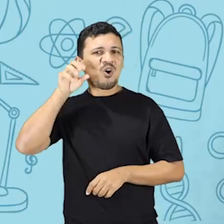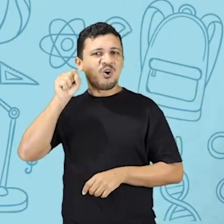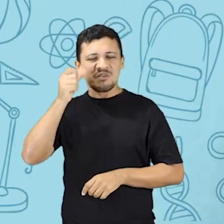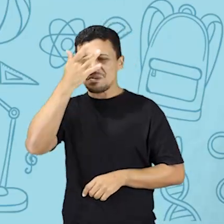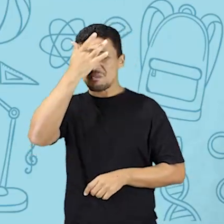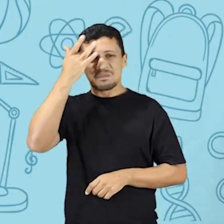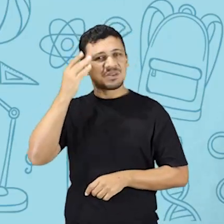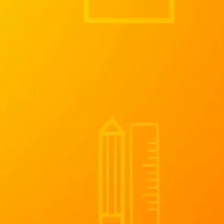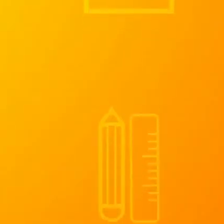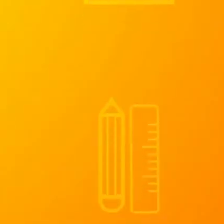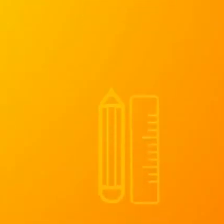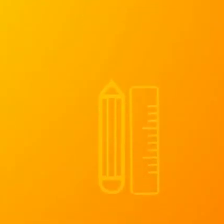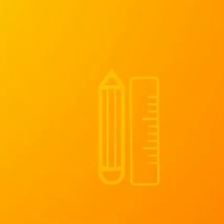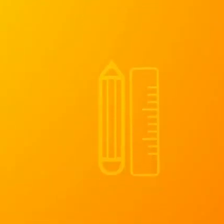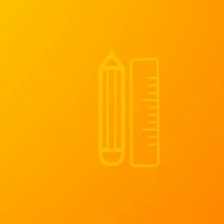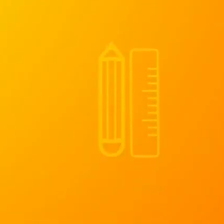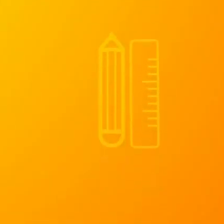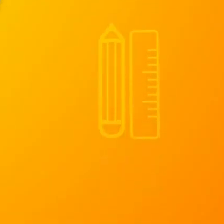do assunto.